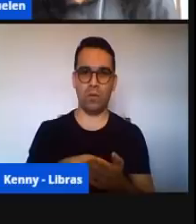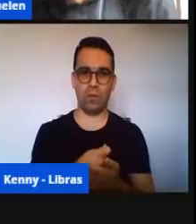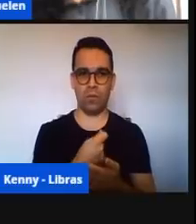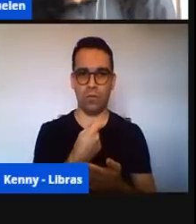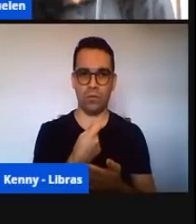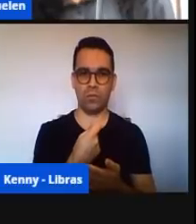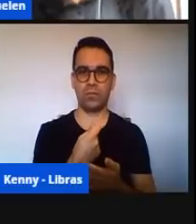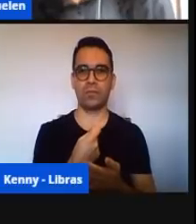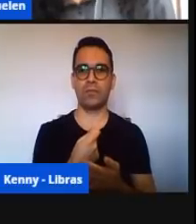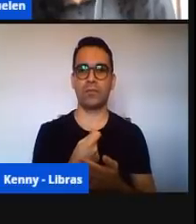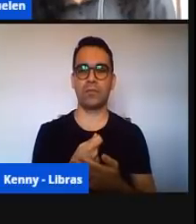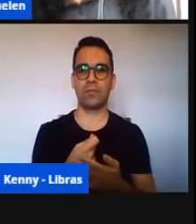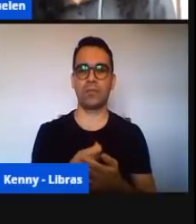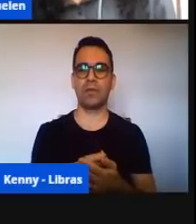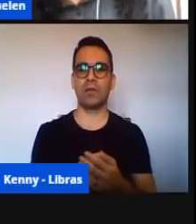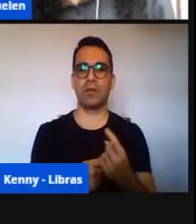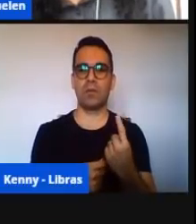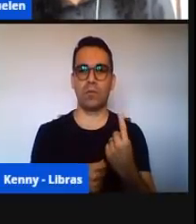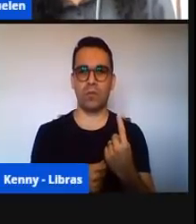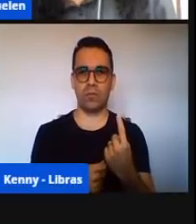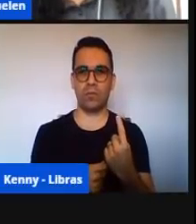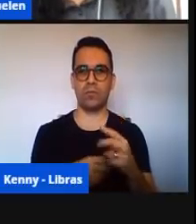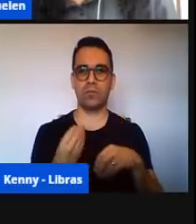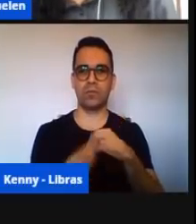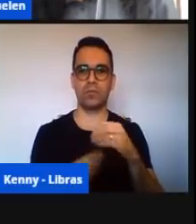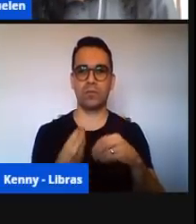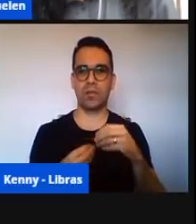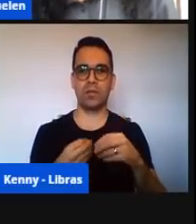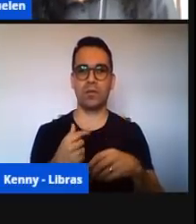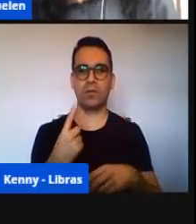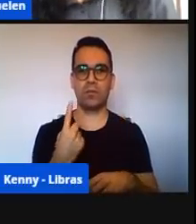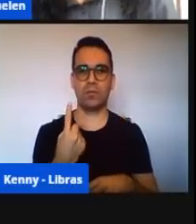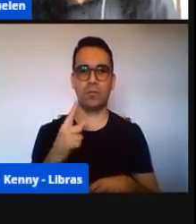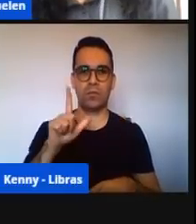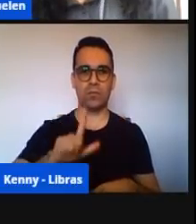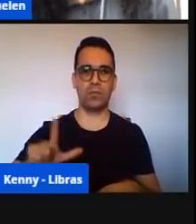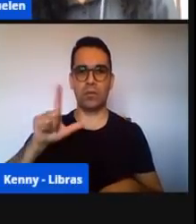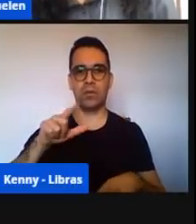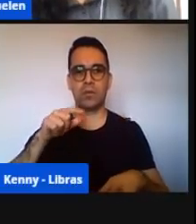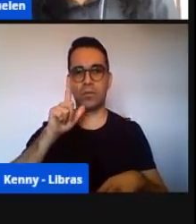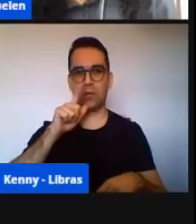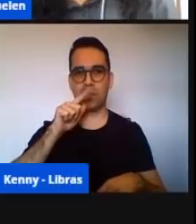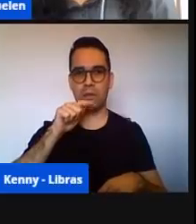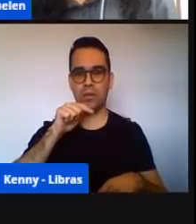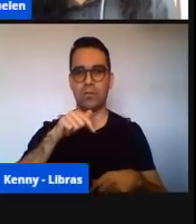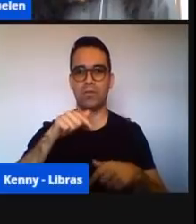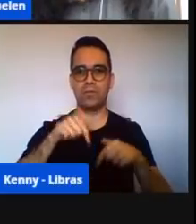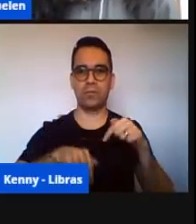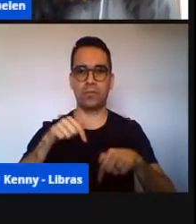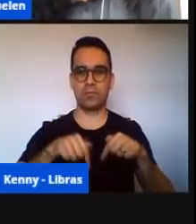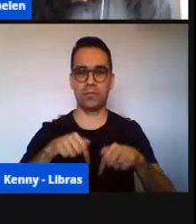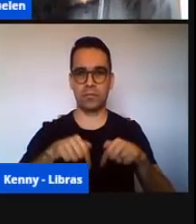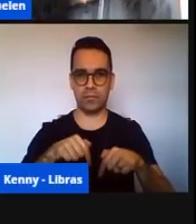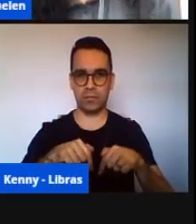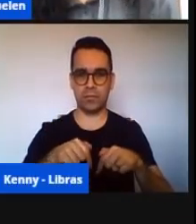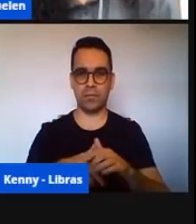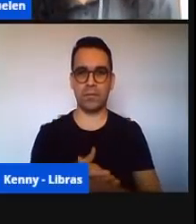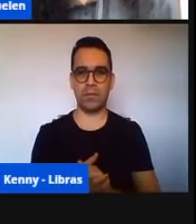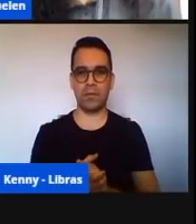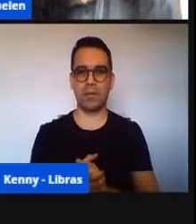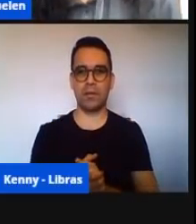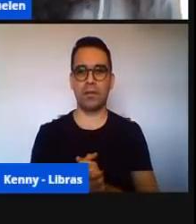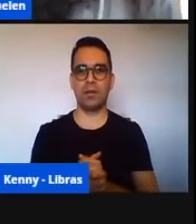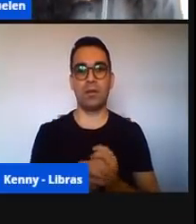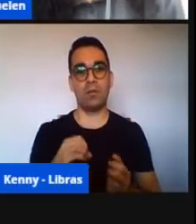água sanitária diluídos em 1 litro de água. Observar o rótulo da água sanitária, verificar se esse